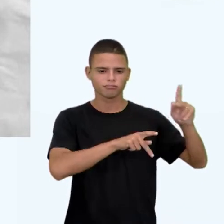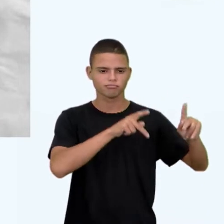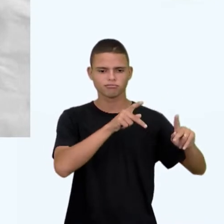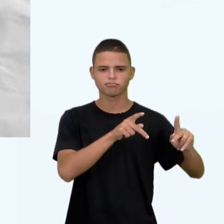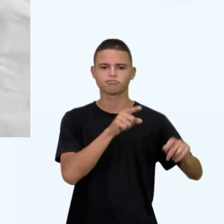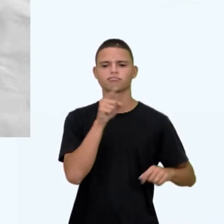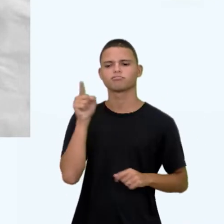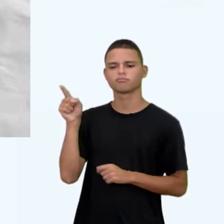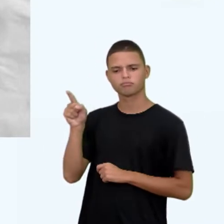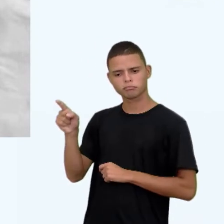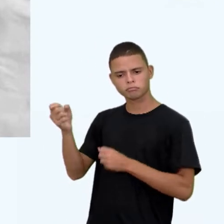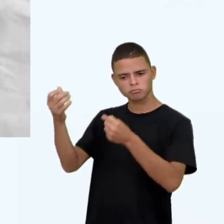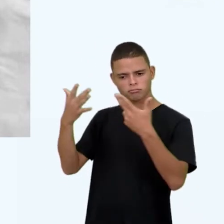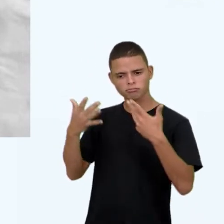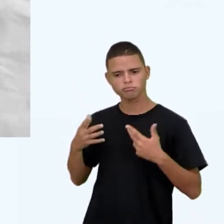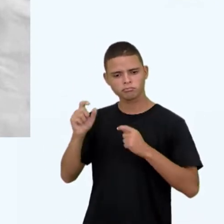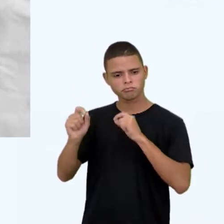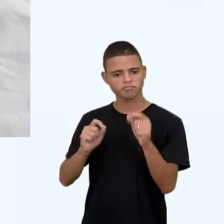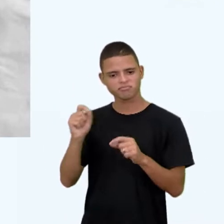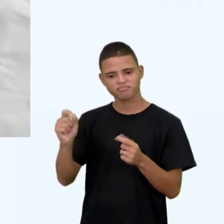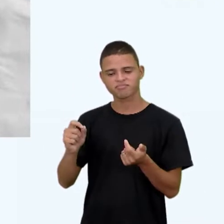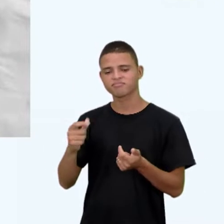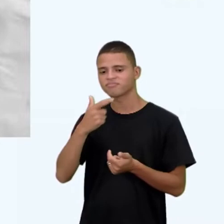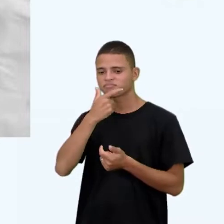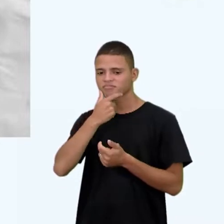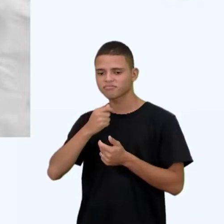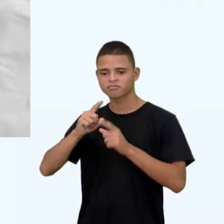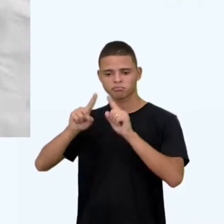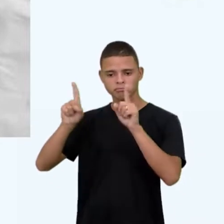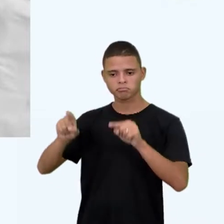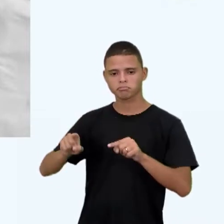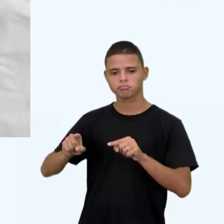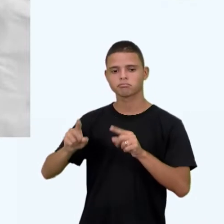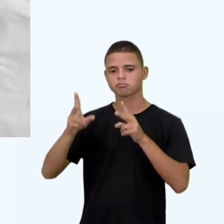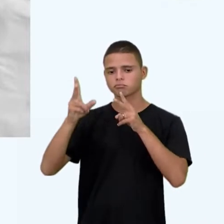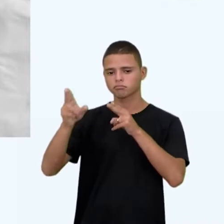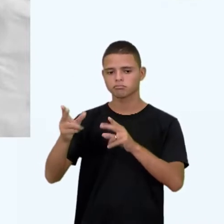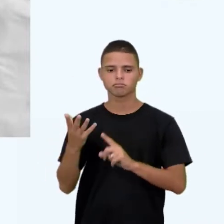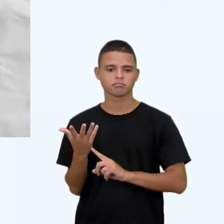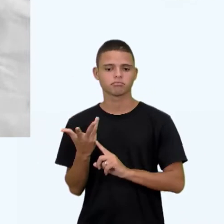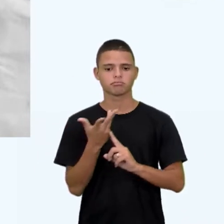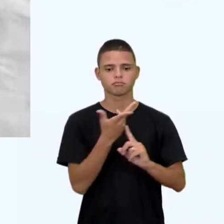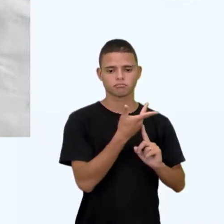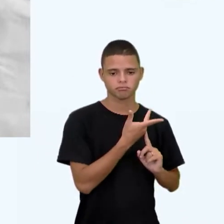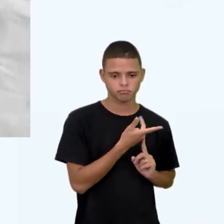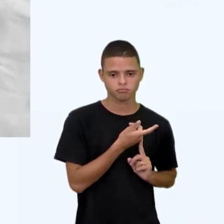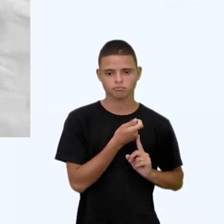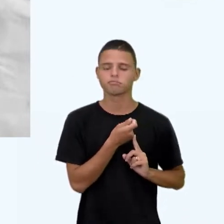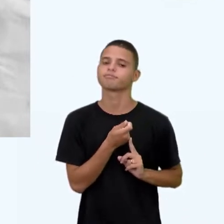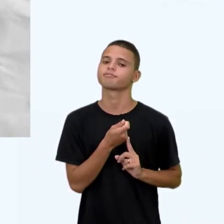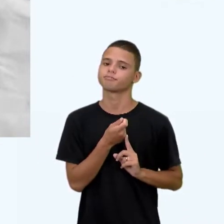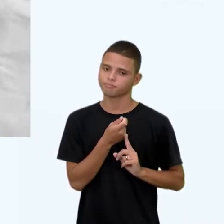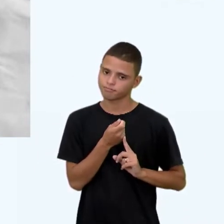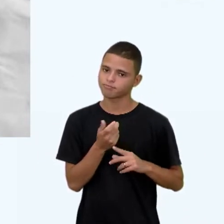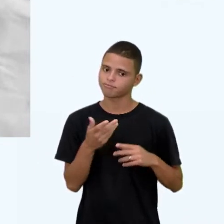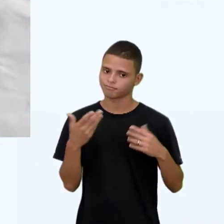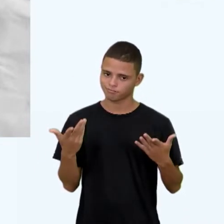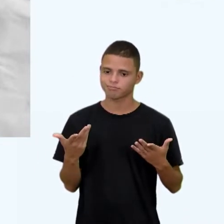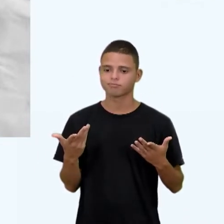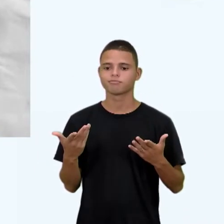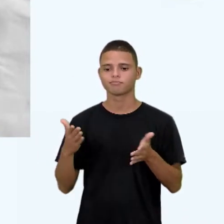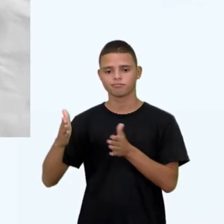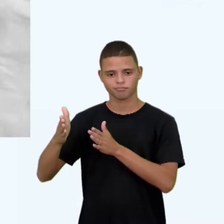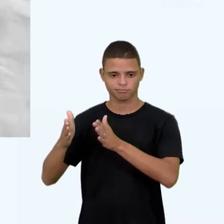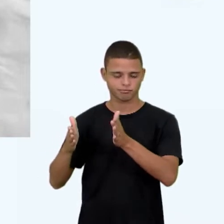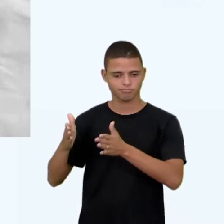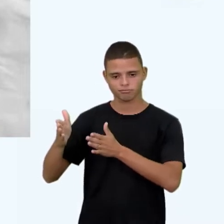quer dizer que o operário se torna um artista, como uma resposta à forte industrialização que tinha na época. Caras, esse movimento se